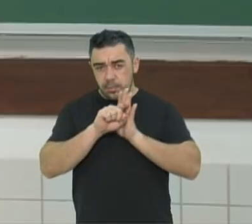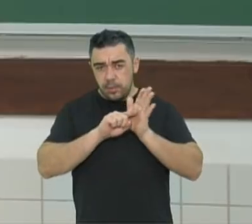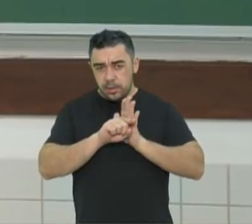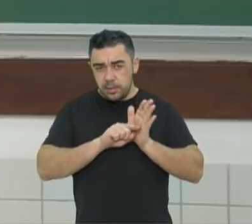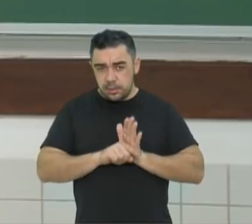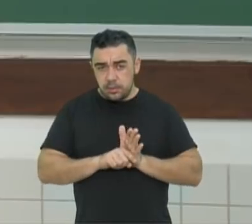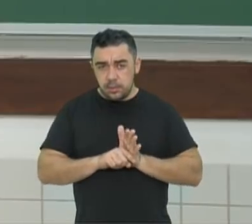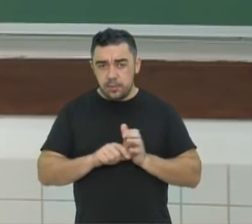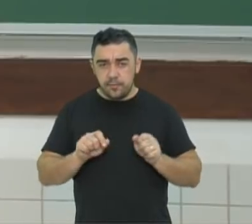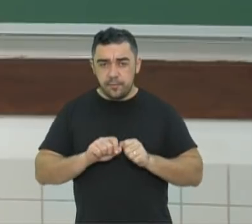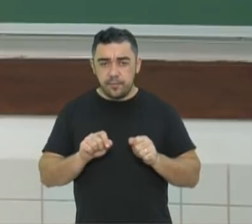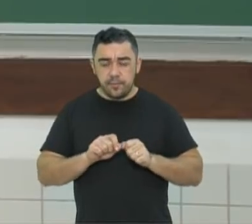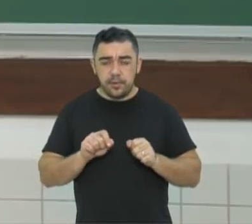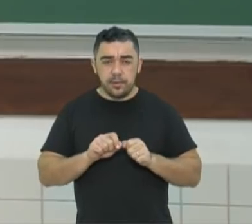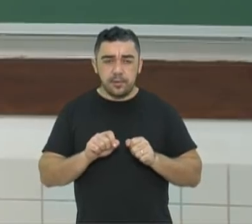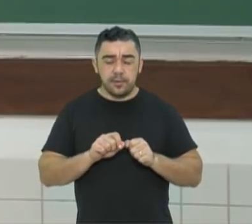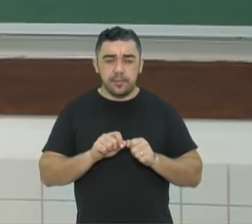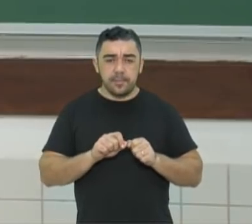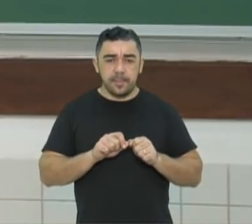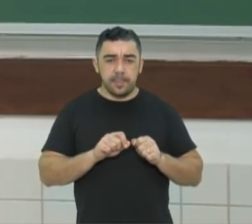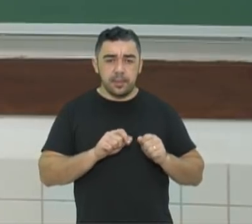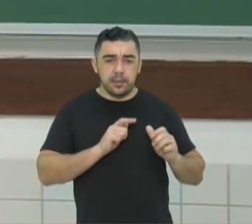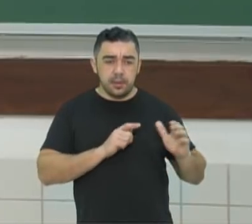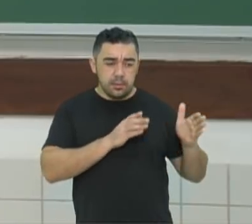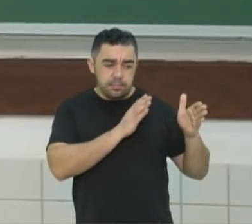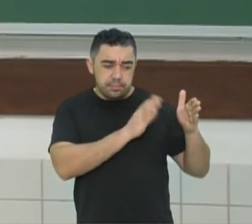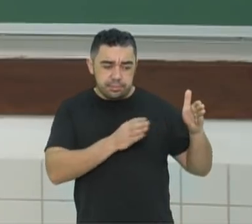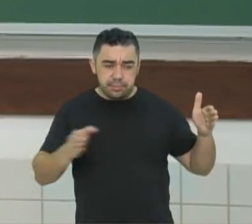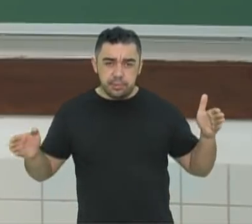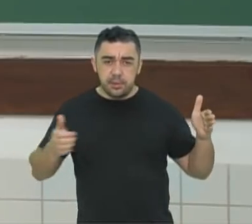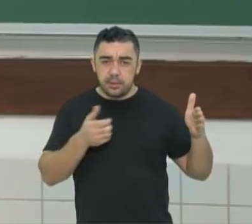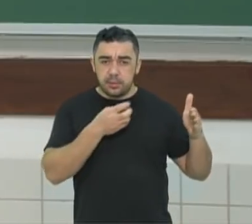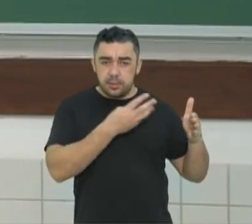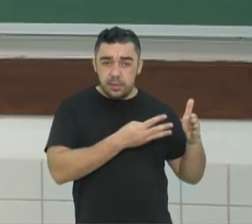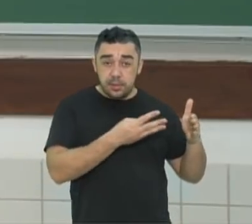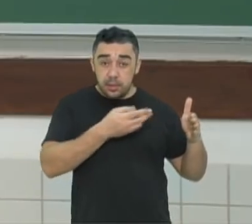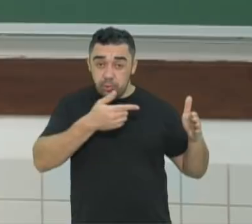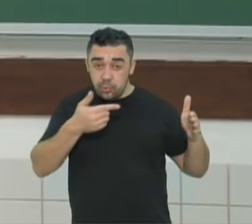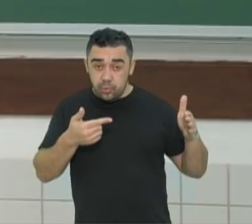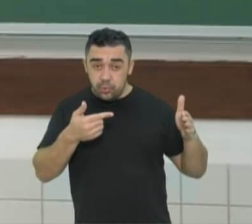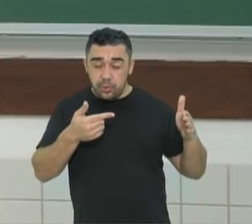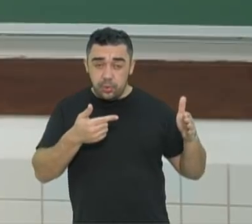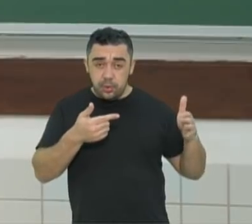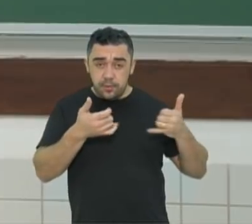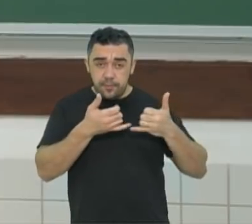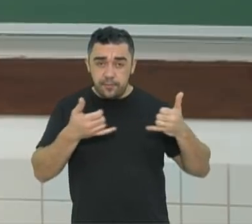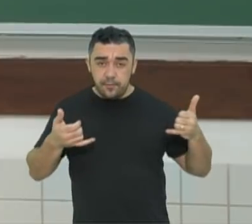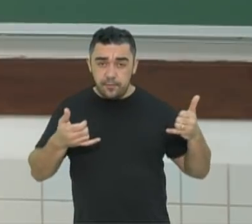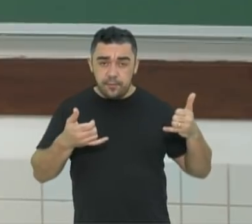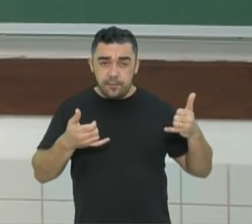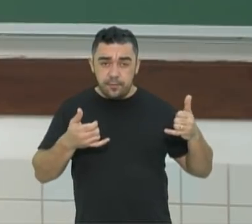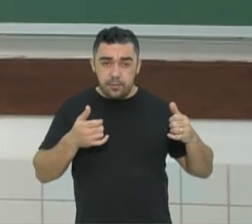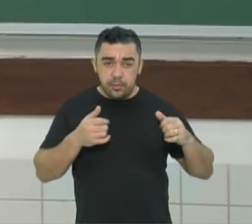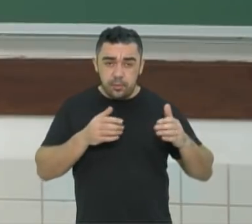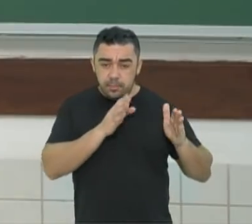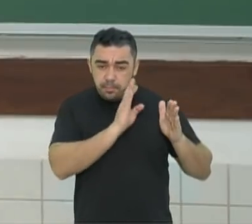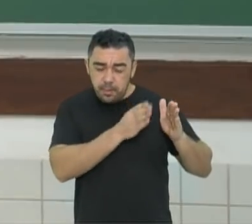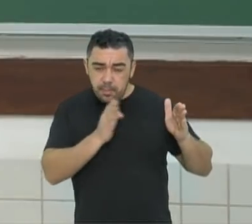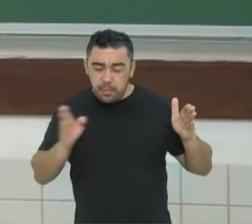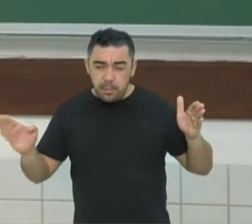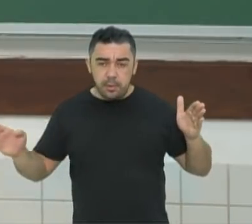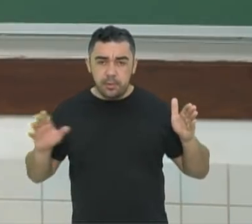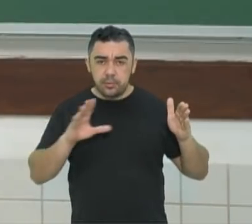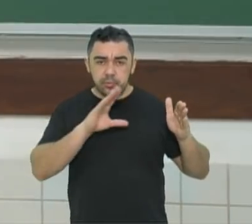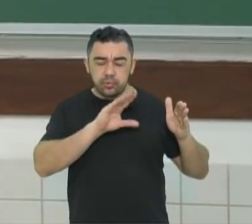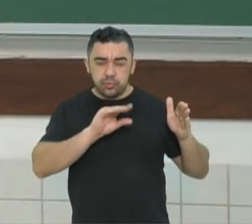isso, se colocou, então, várias câmeras, eram 32 câmeras colocadas com fios, que cada passo do cavalo ele